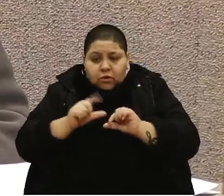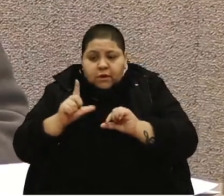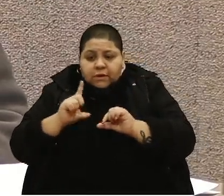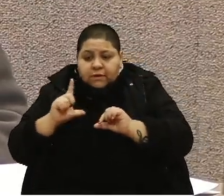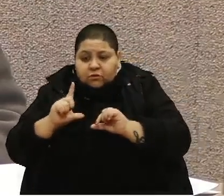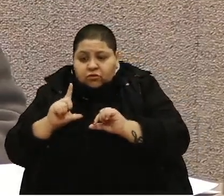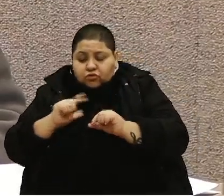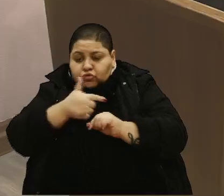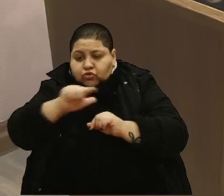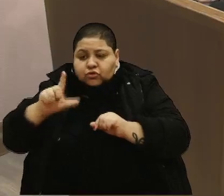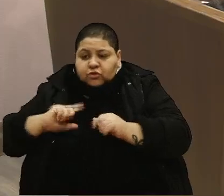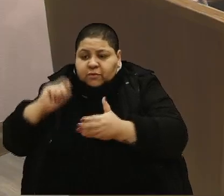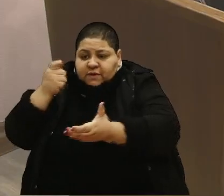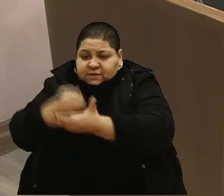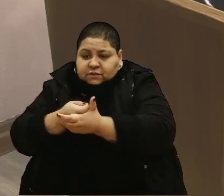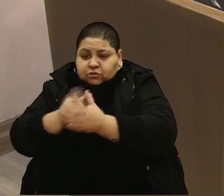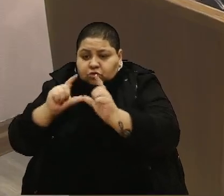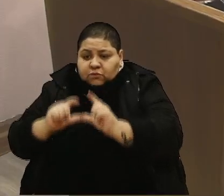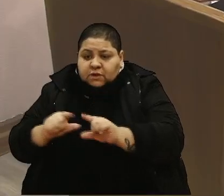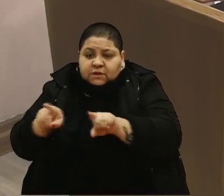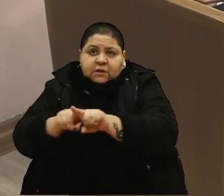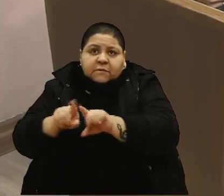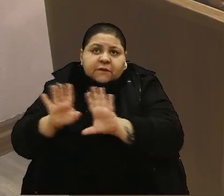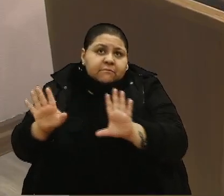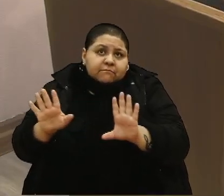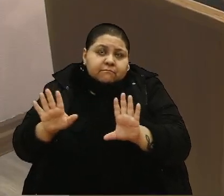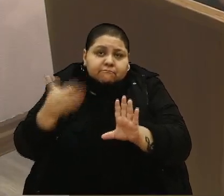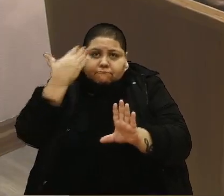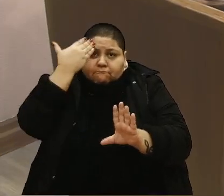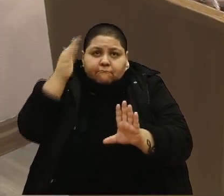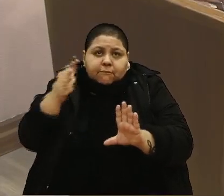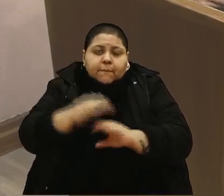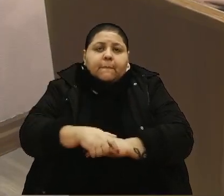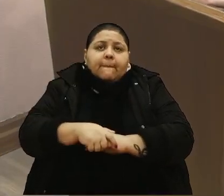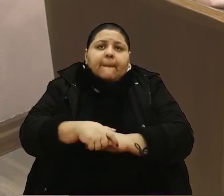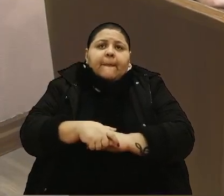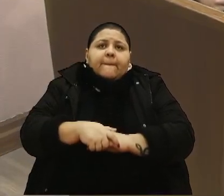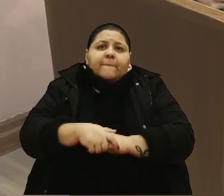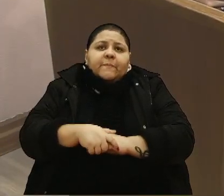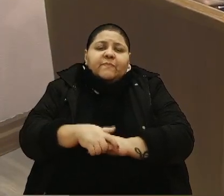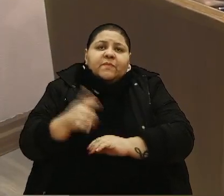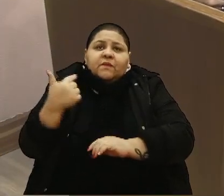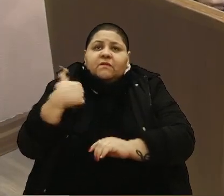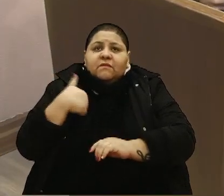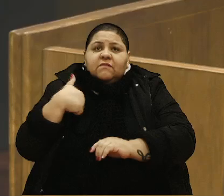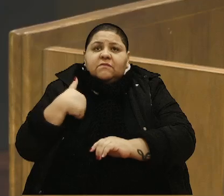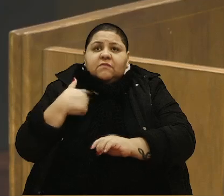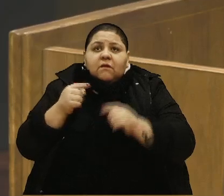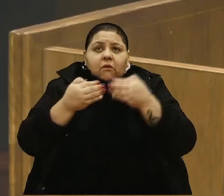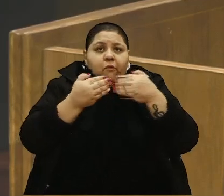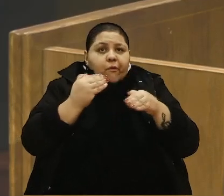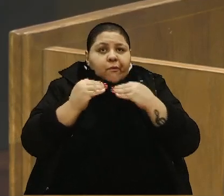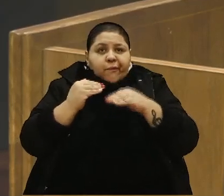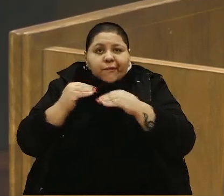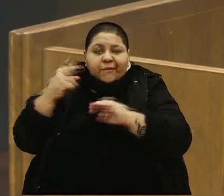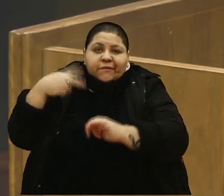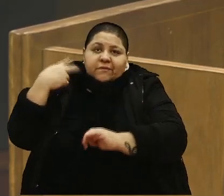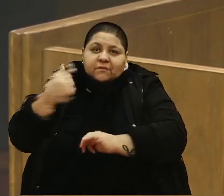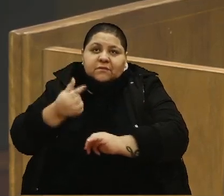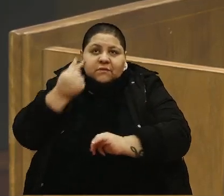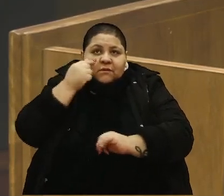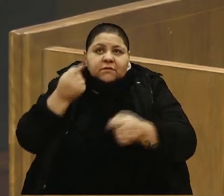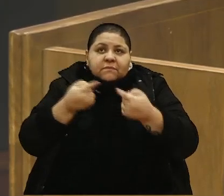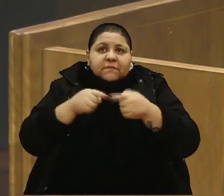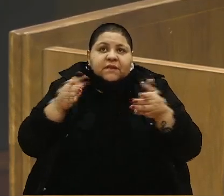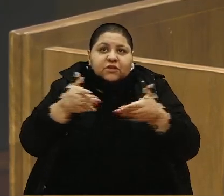coisa. Obrigado. Beleza, muito obrigado. Eu até iria discordar de algumas coisas do vereador Eloy Friso hoje,